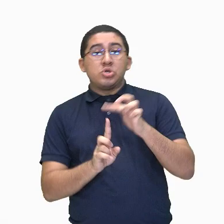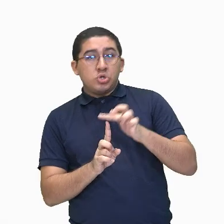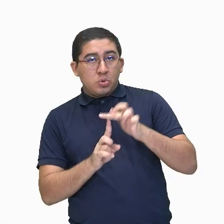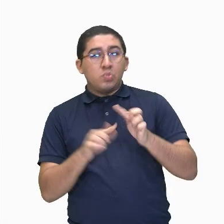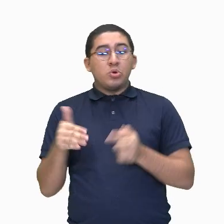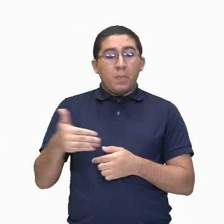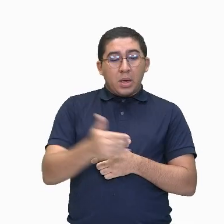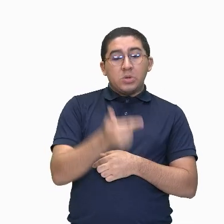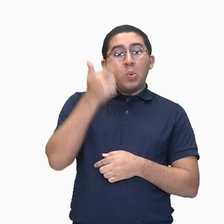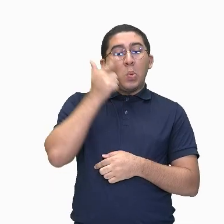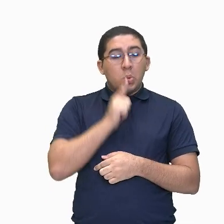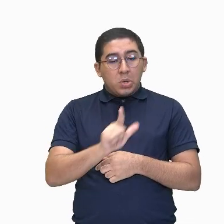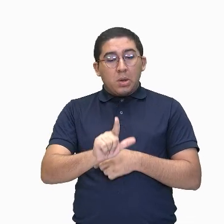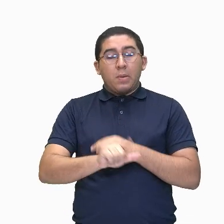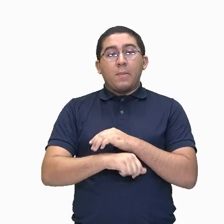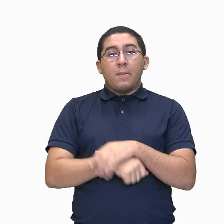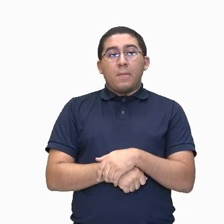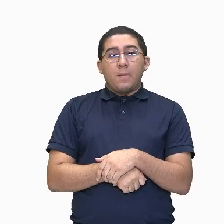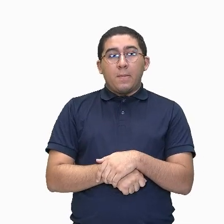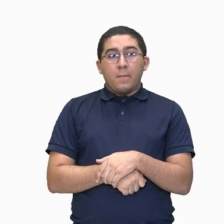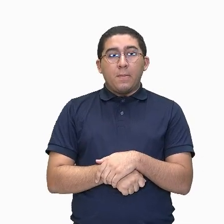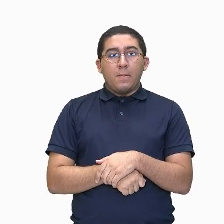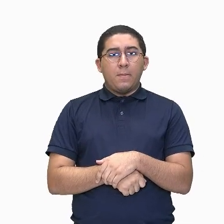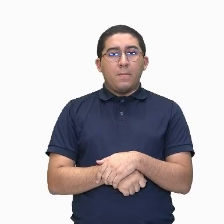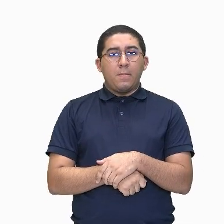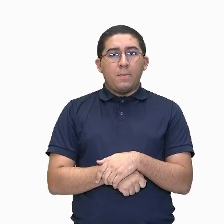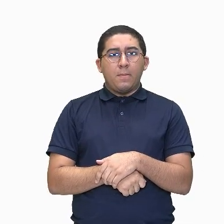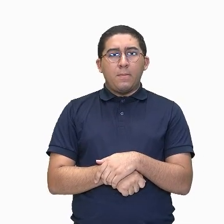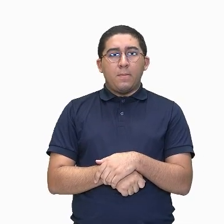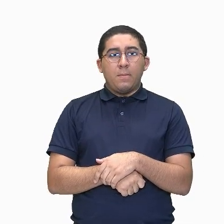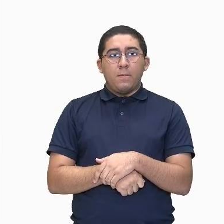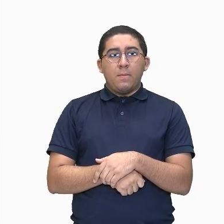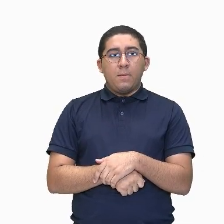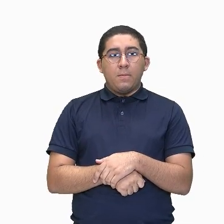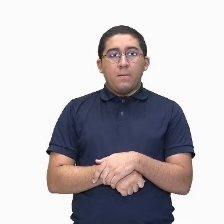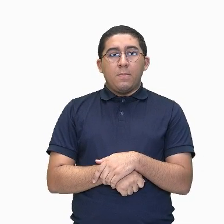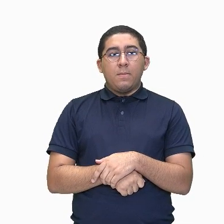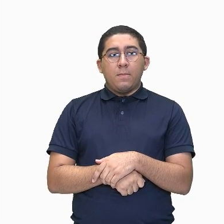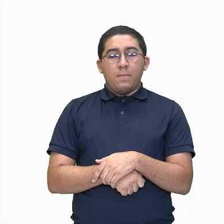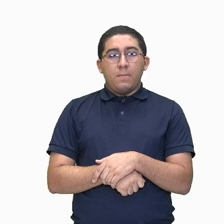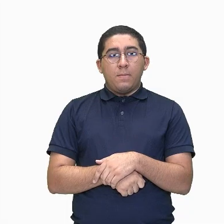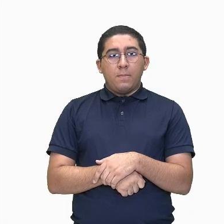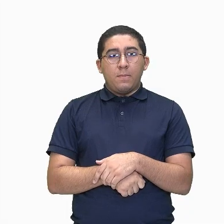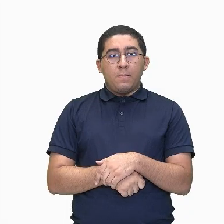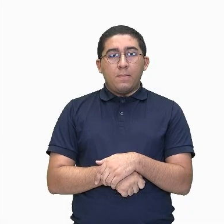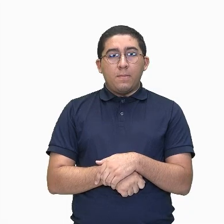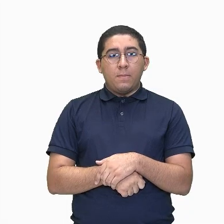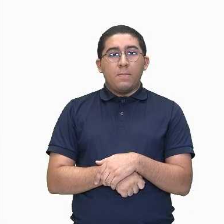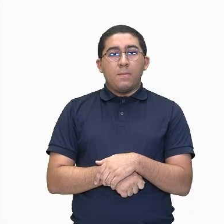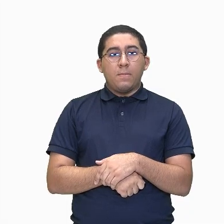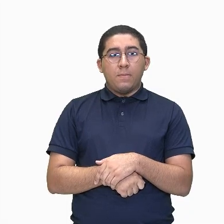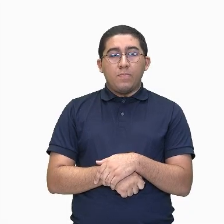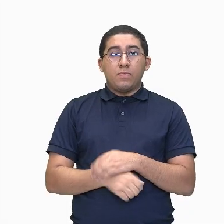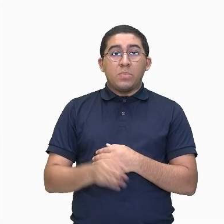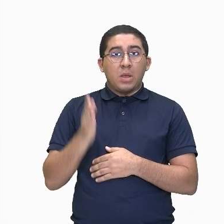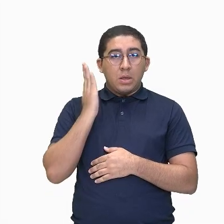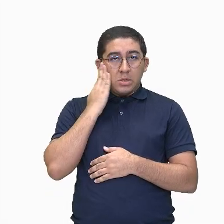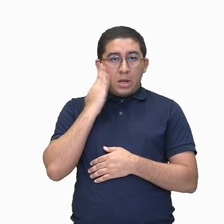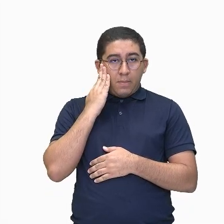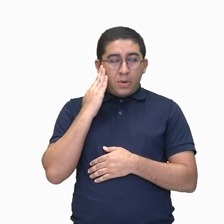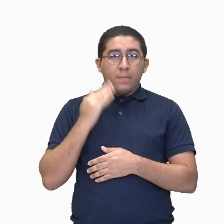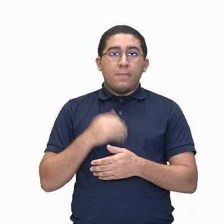né, e a enchente. Então, ele vai saber exatamente quais são os peixes que estarão presentes nesses dois